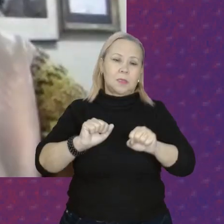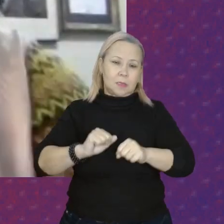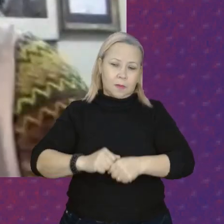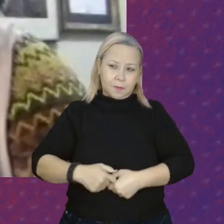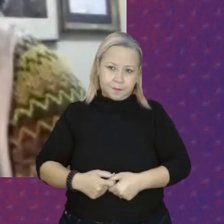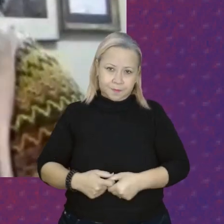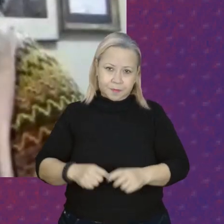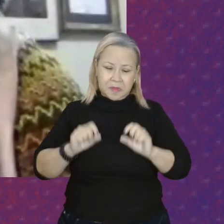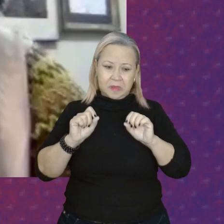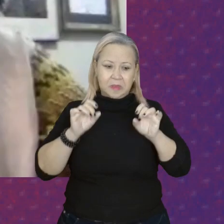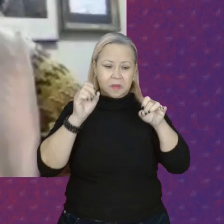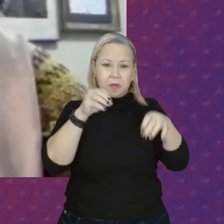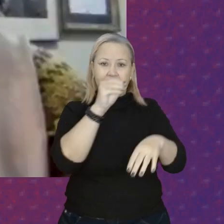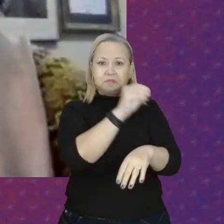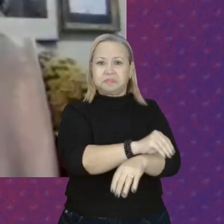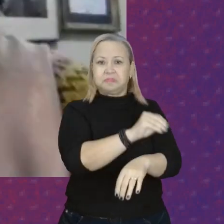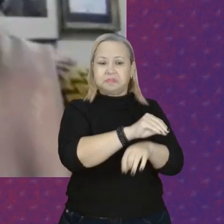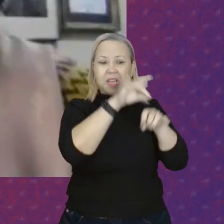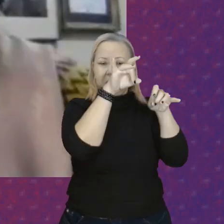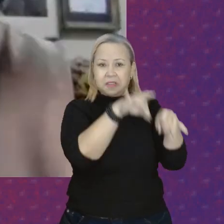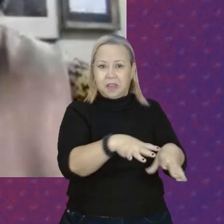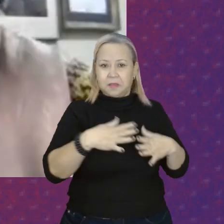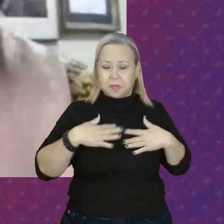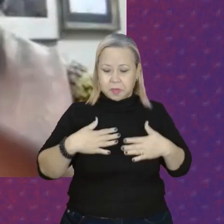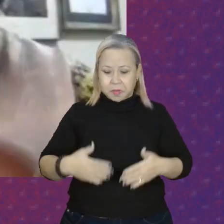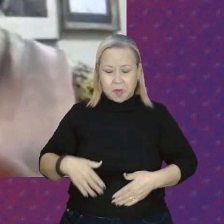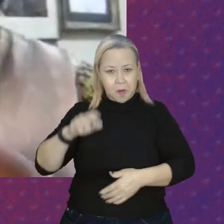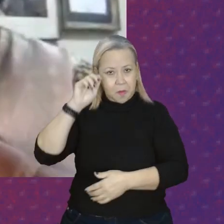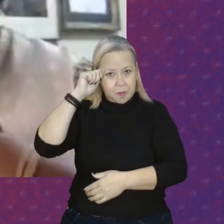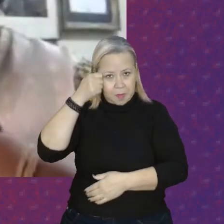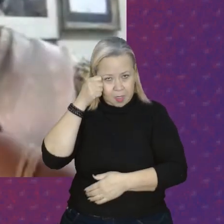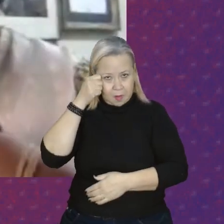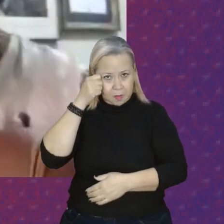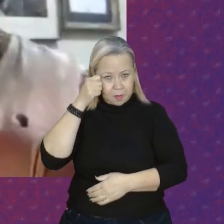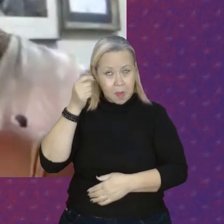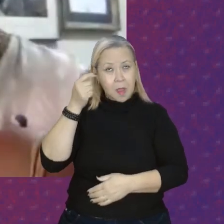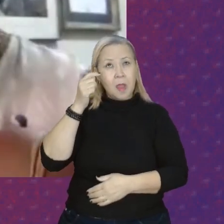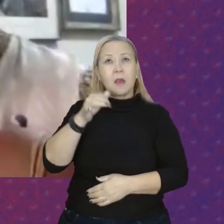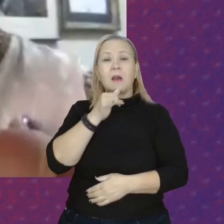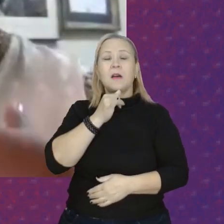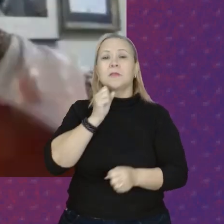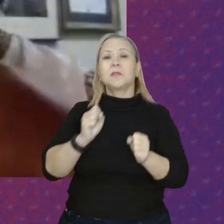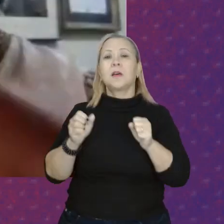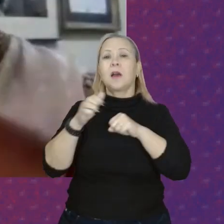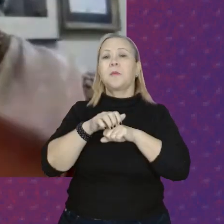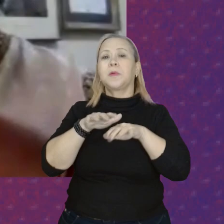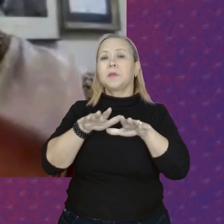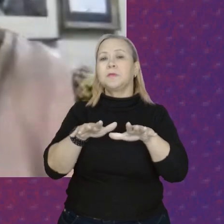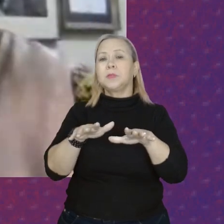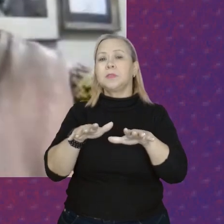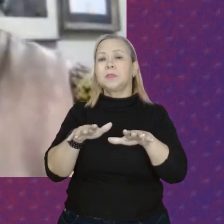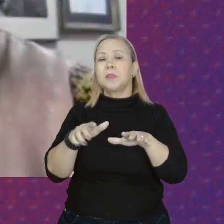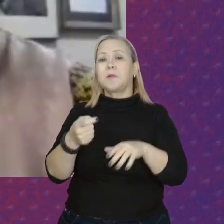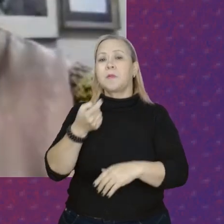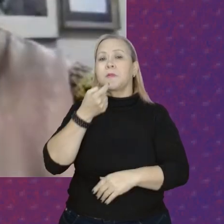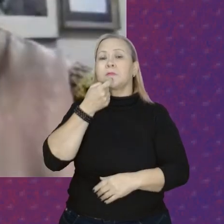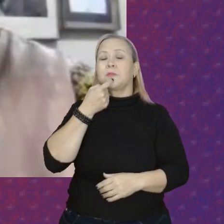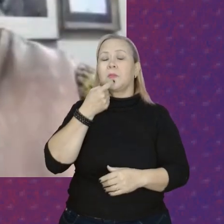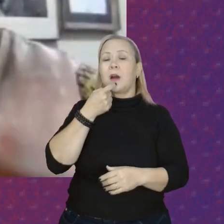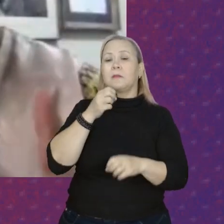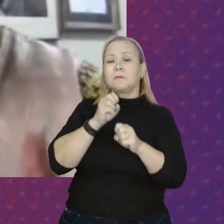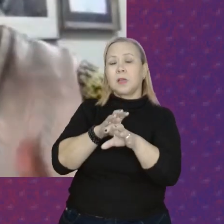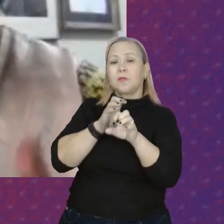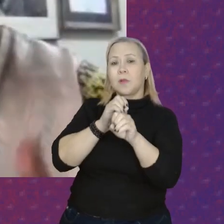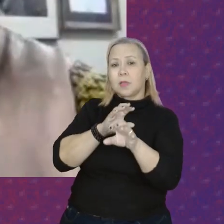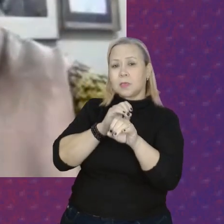do descarte dos corpos negros. Vamos pensar na pandemia e vamos aproximar da educação.